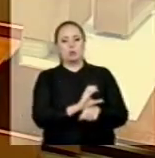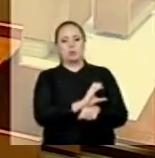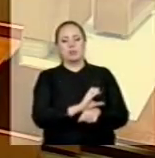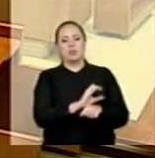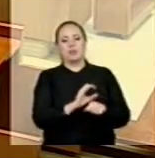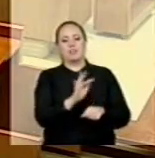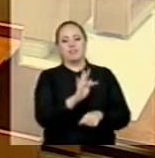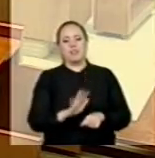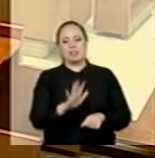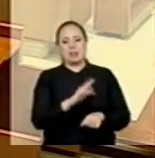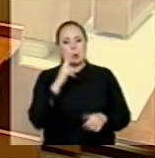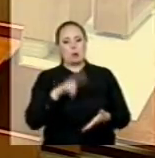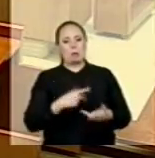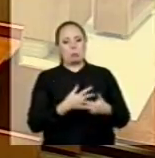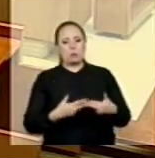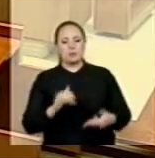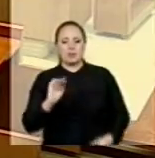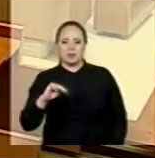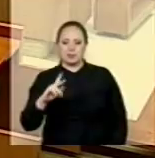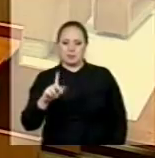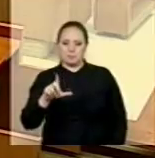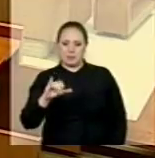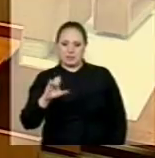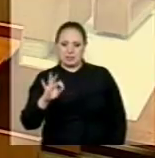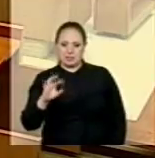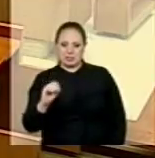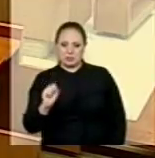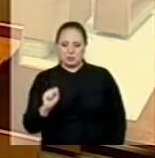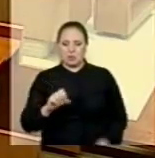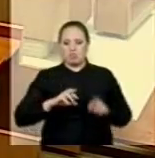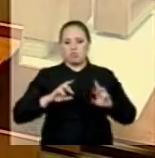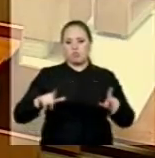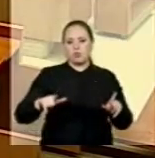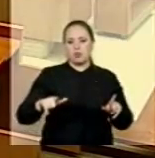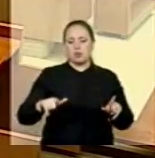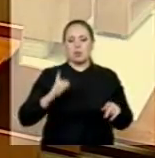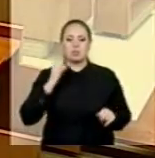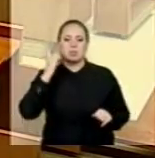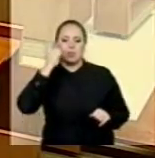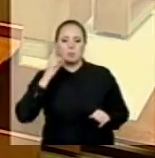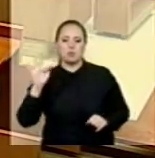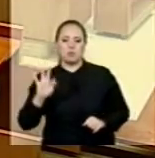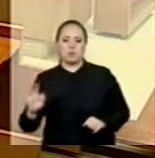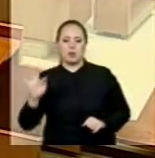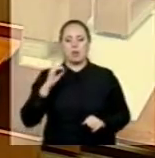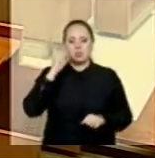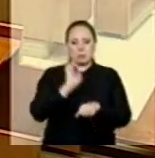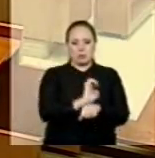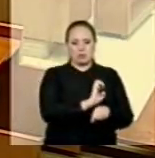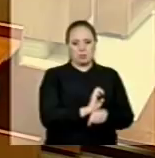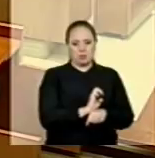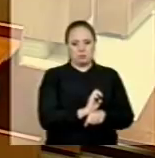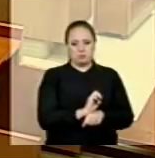elementos implícitos de distinção no tratamento conferido a deputados federais e estaduais.